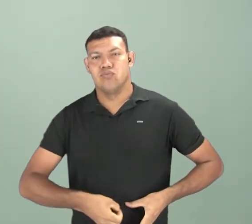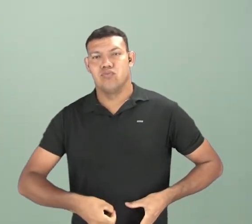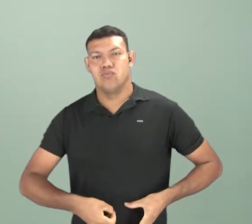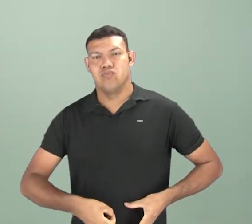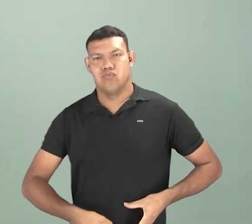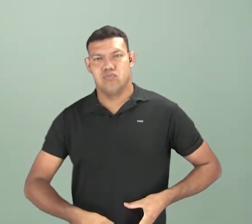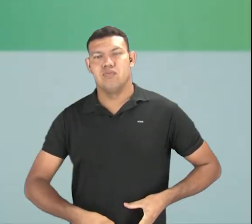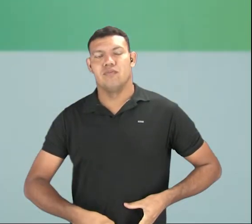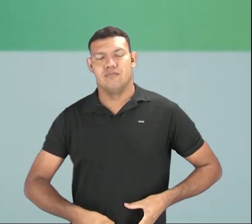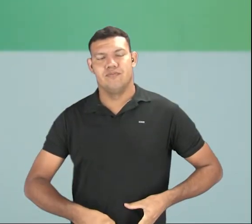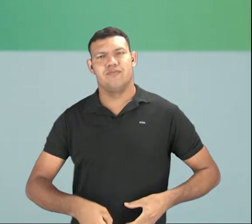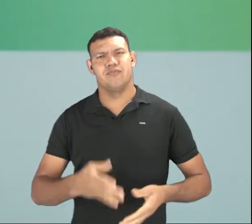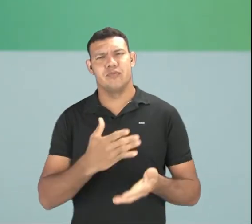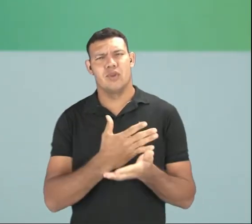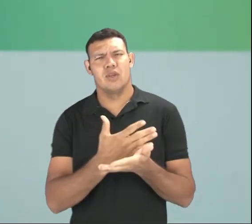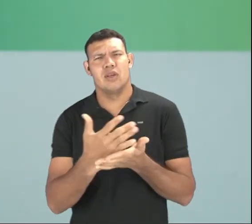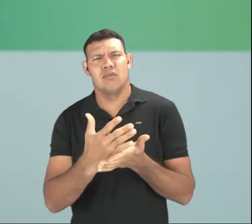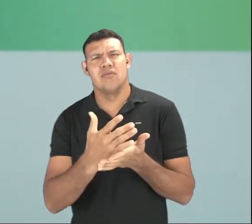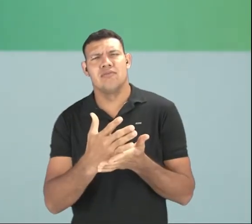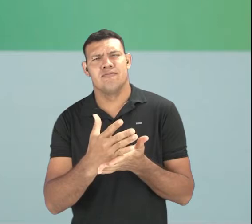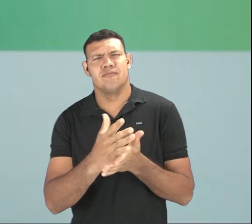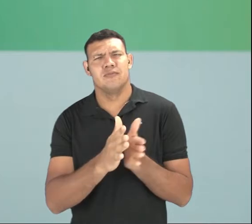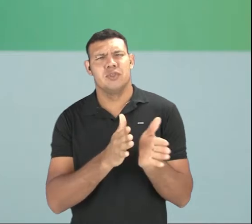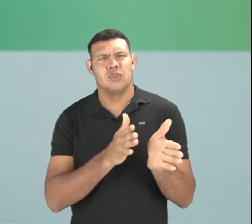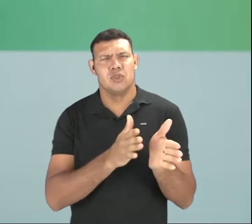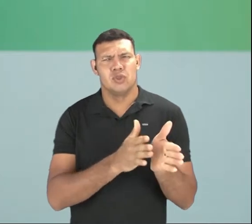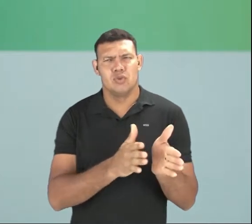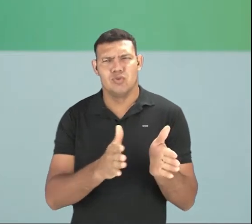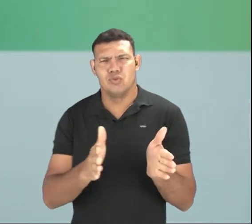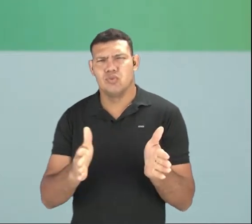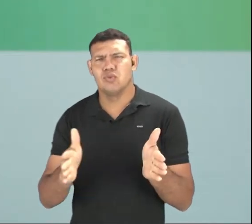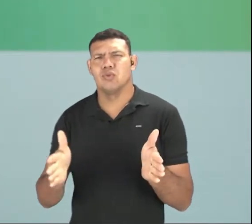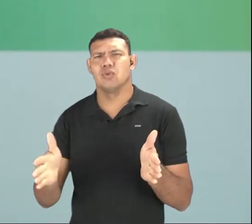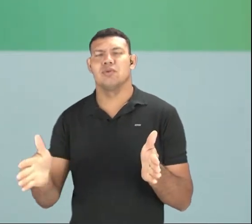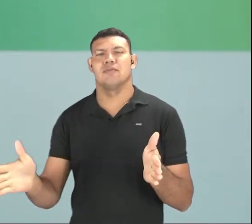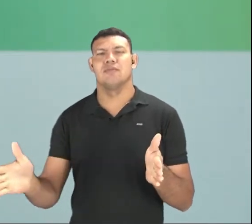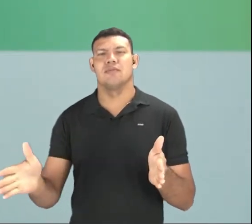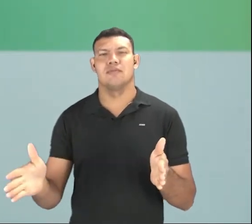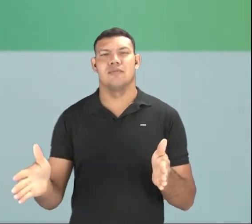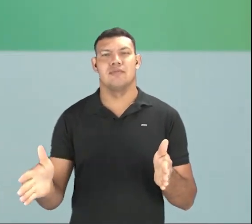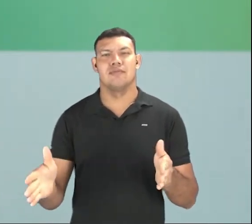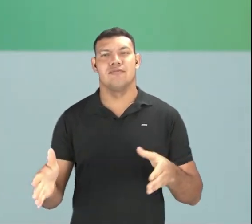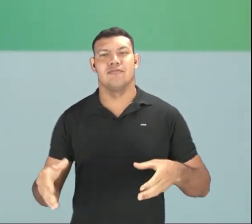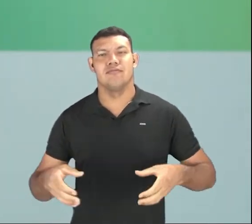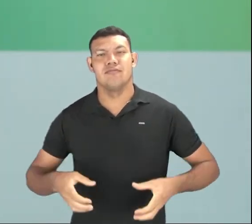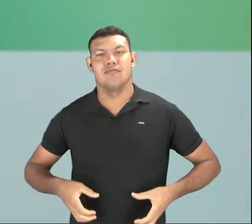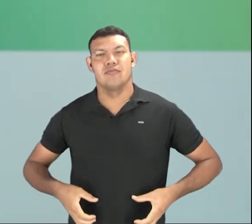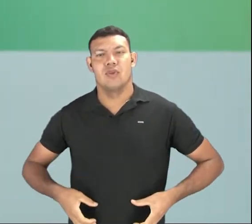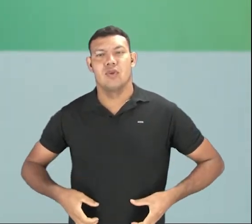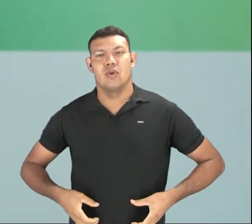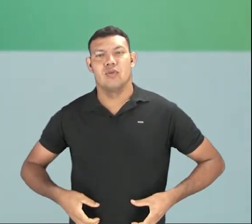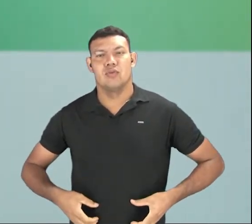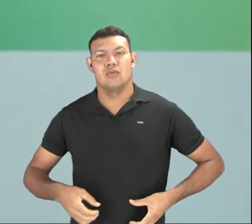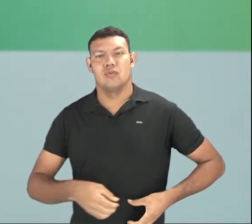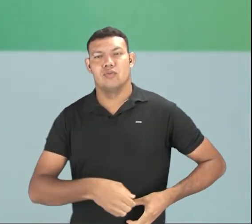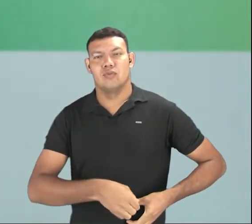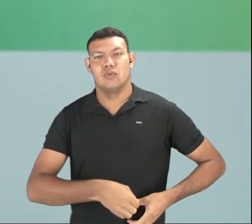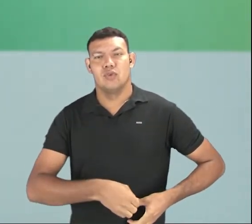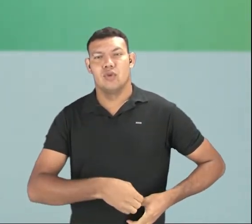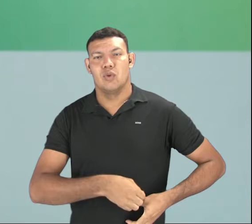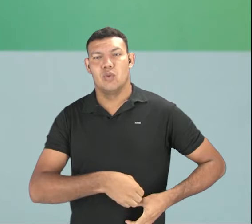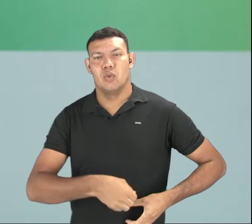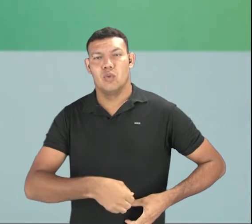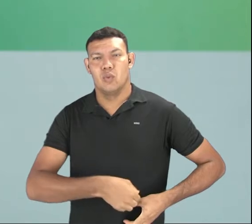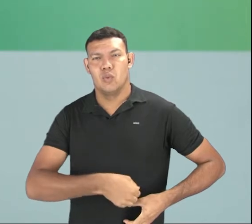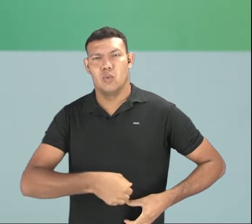então começa a acontecer o processo. Então, vai lá pelas trompas uterinas, chegando ao colo do